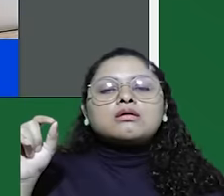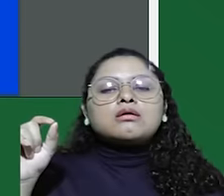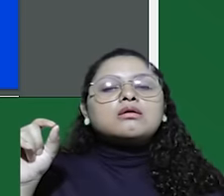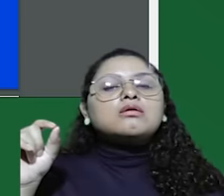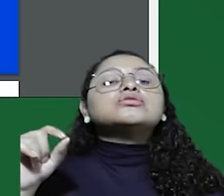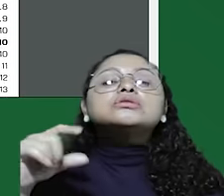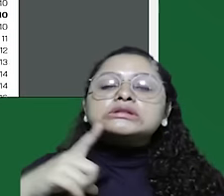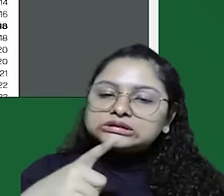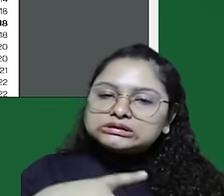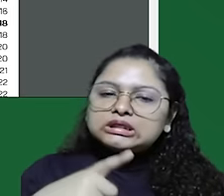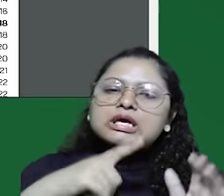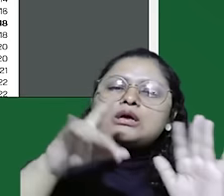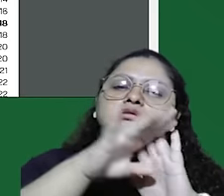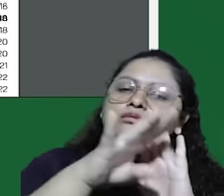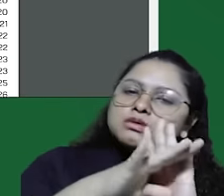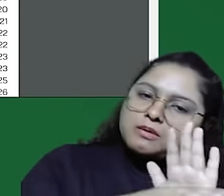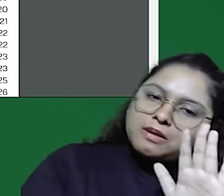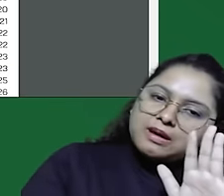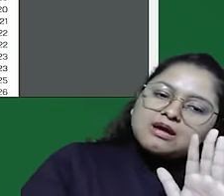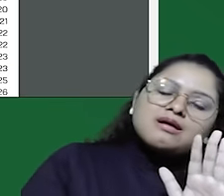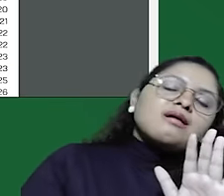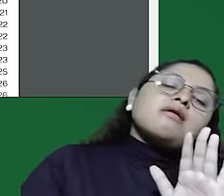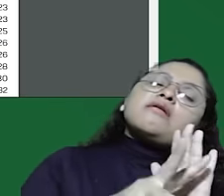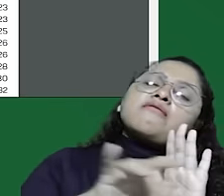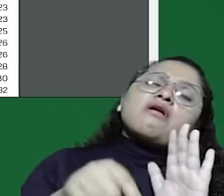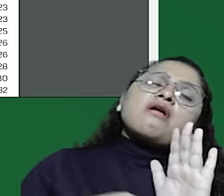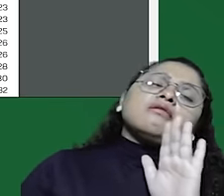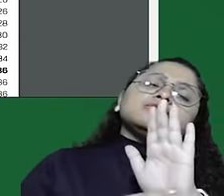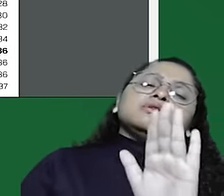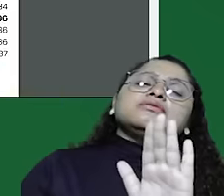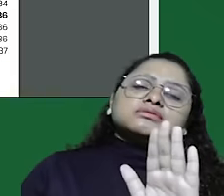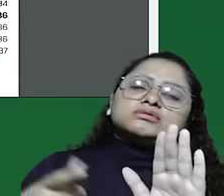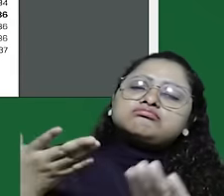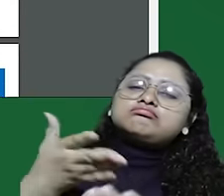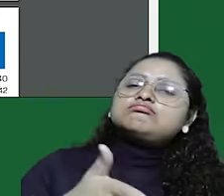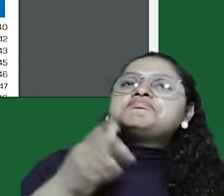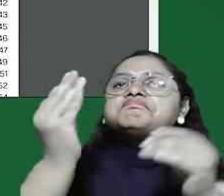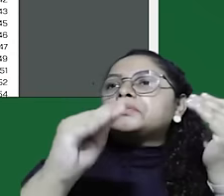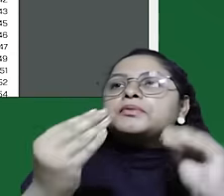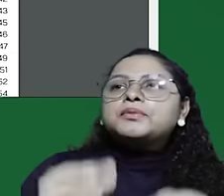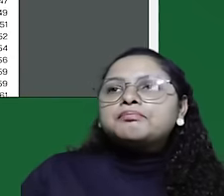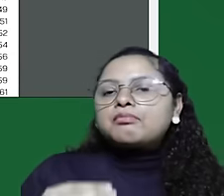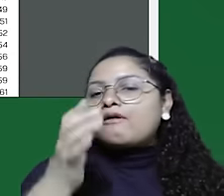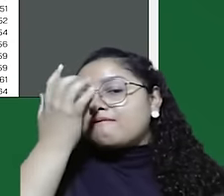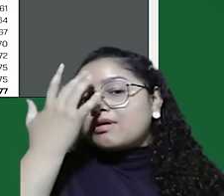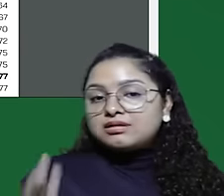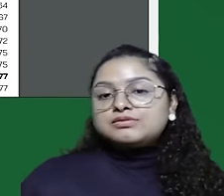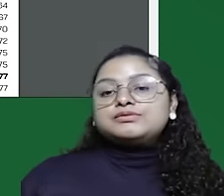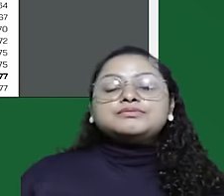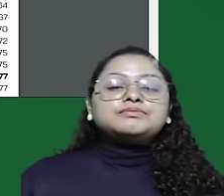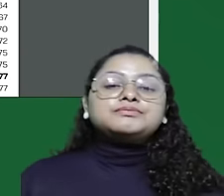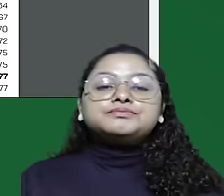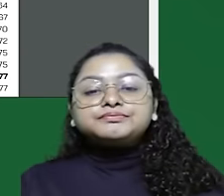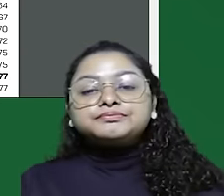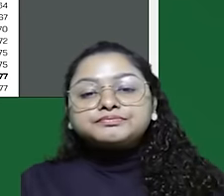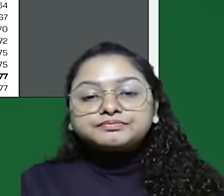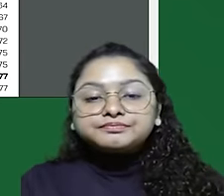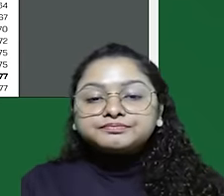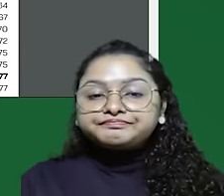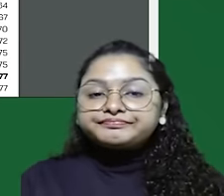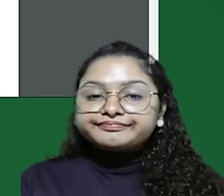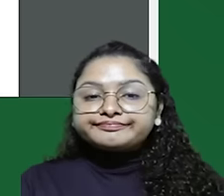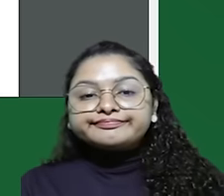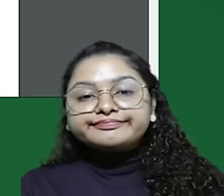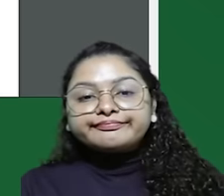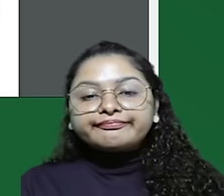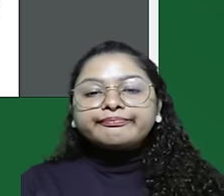tem uns parâmetros internos que vai te dar acesso a determinada situação tributária nesse sistema acaba que